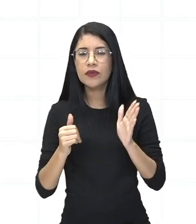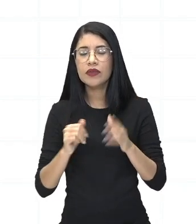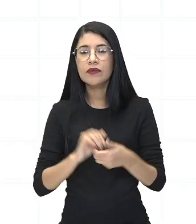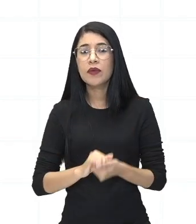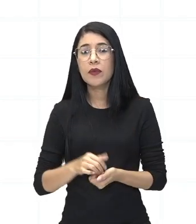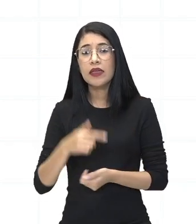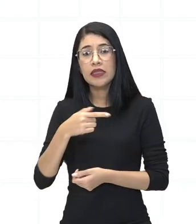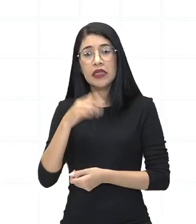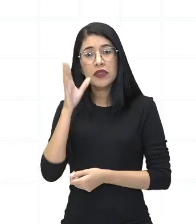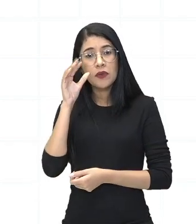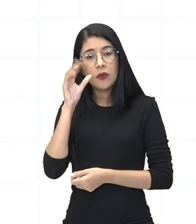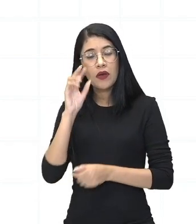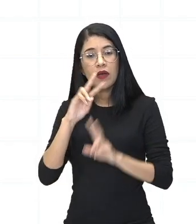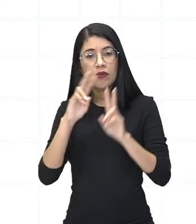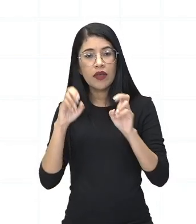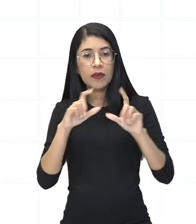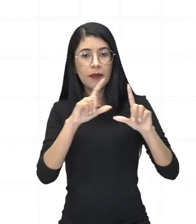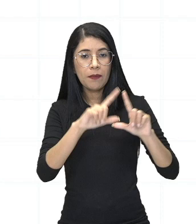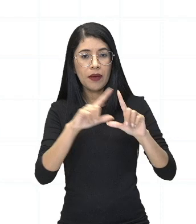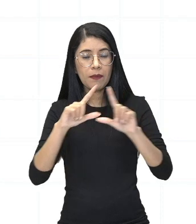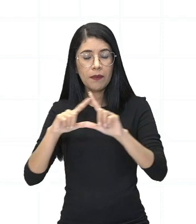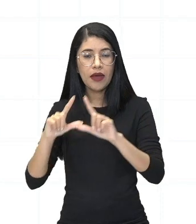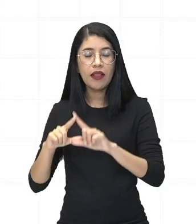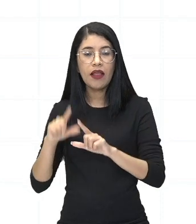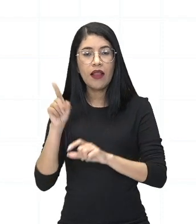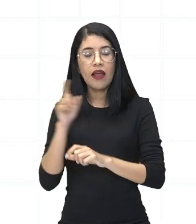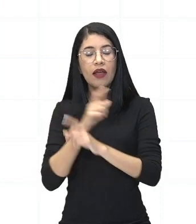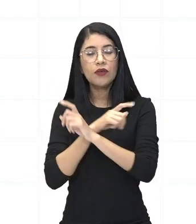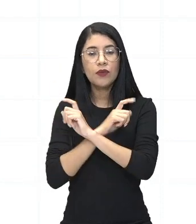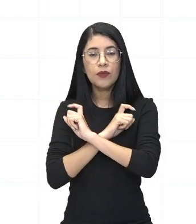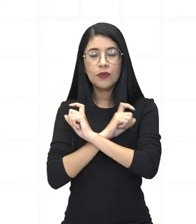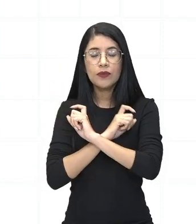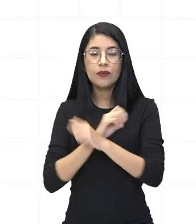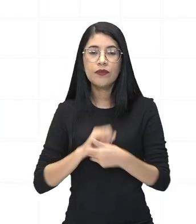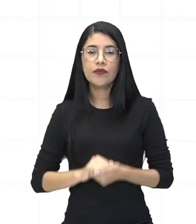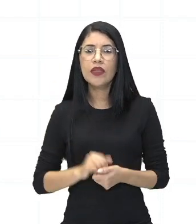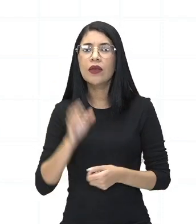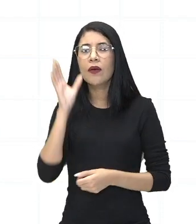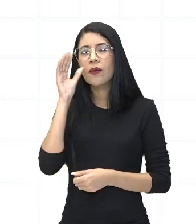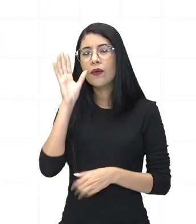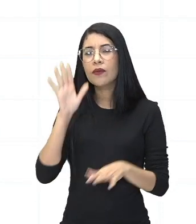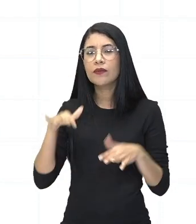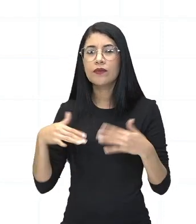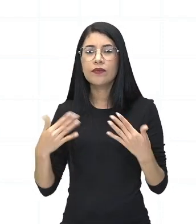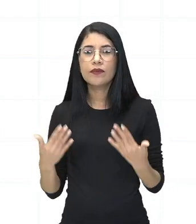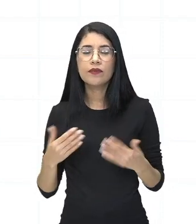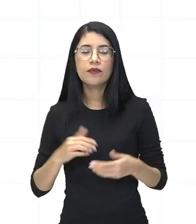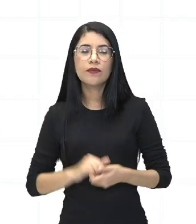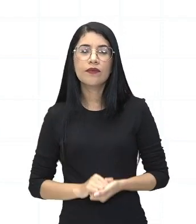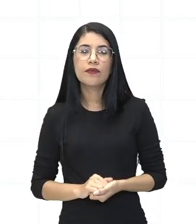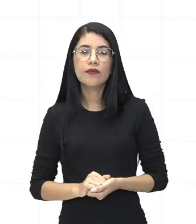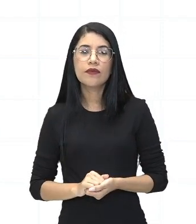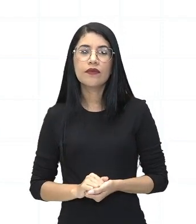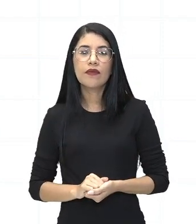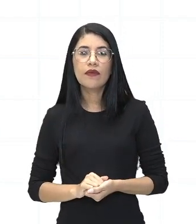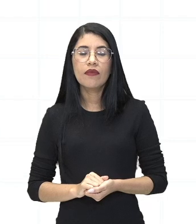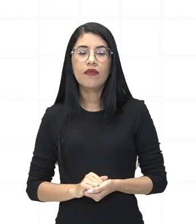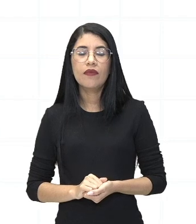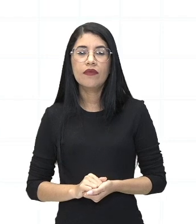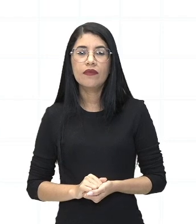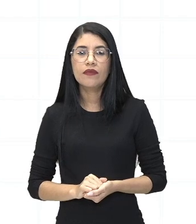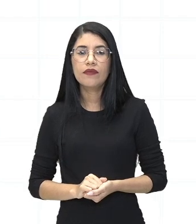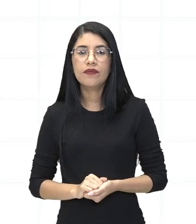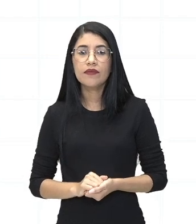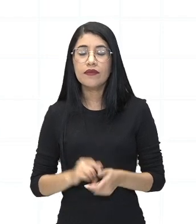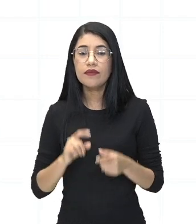7 curiosidades sobre as pirâmides do Egito. Quais são essas curiosidades? Vamos ver? Então, para vocês aí,